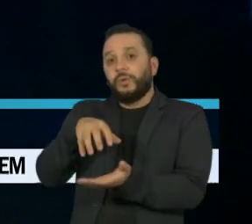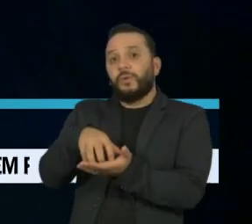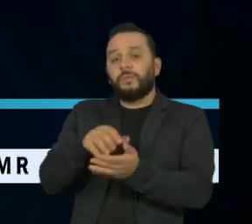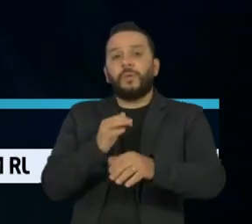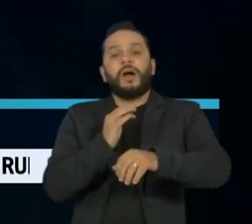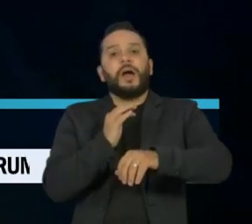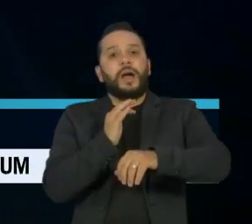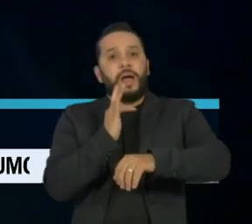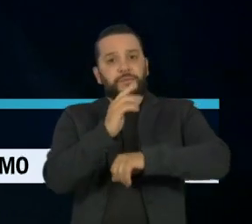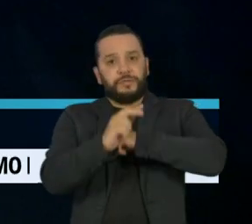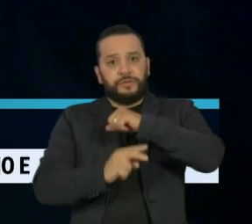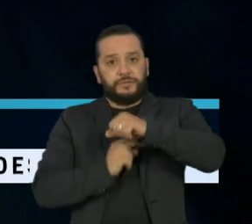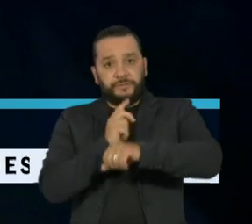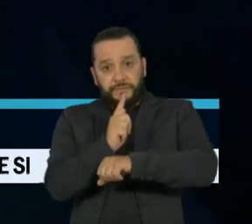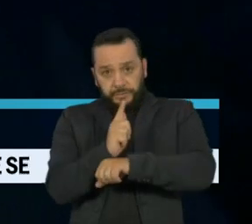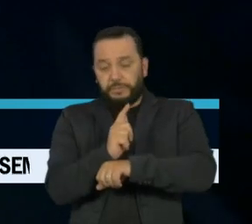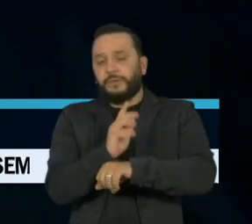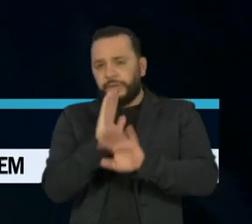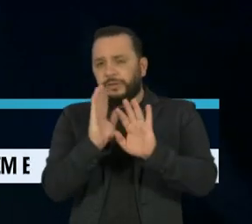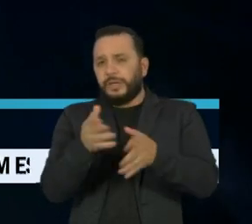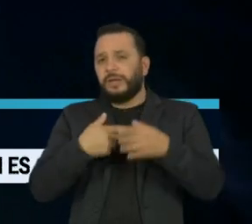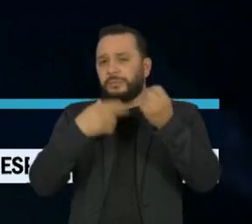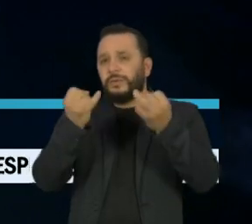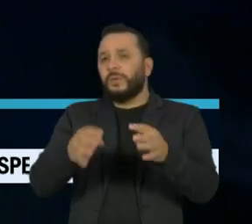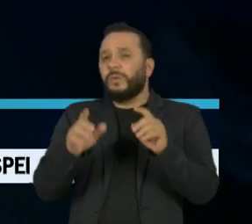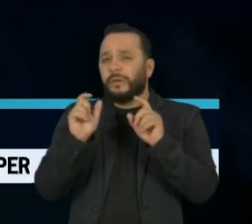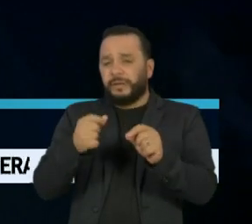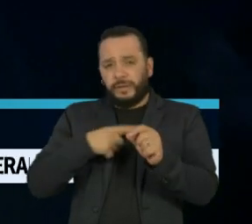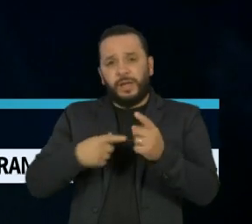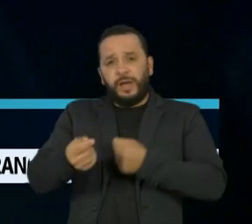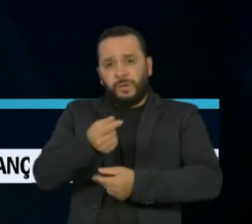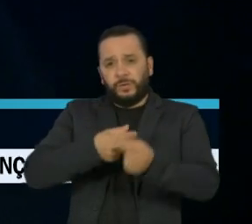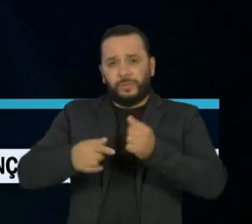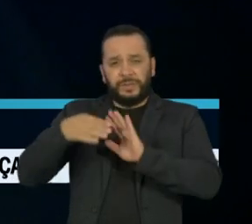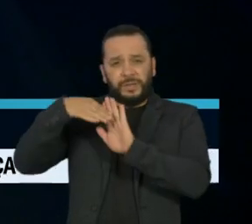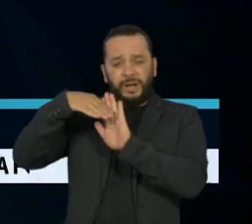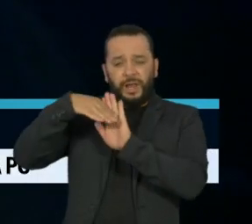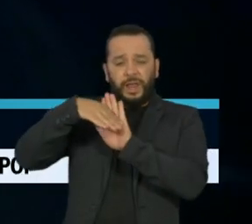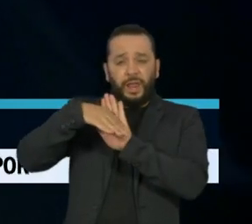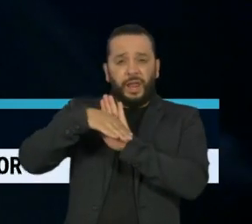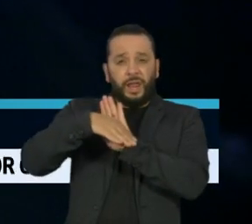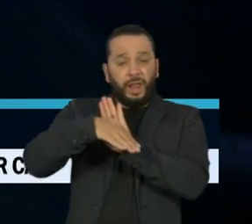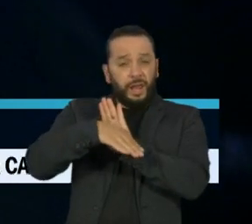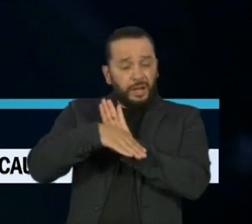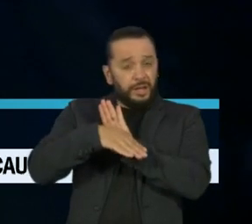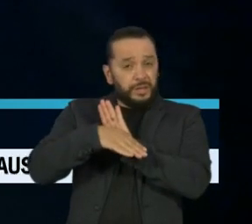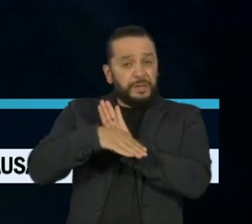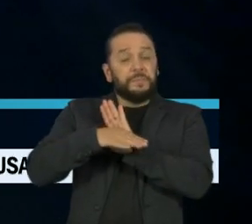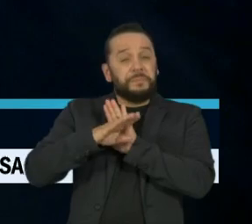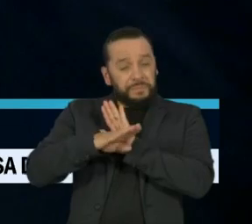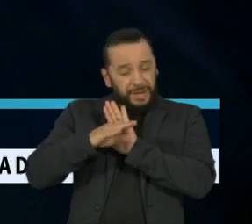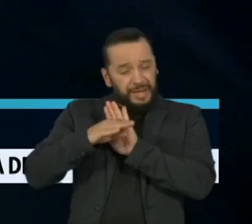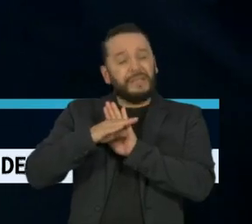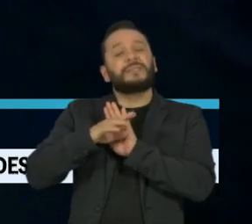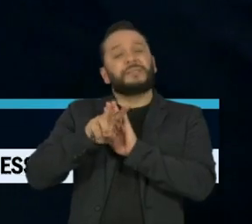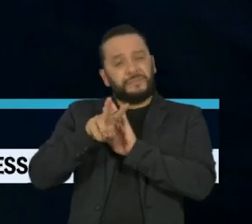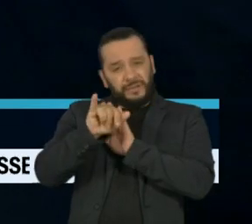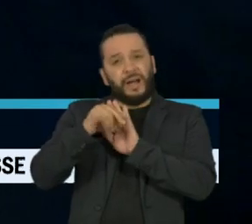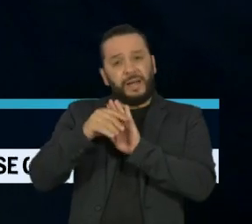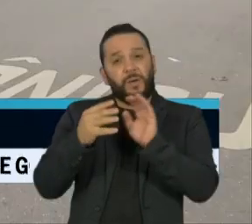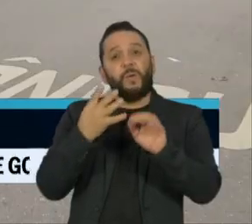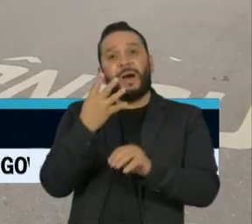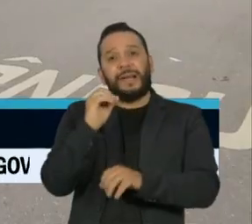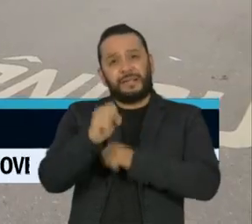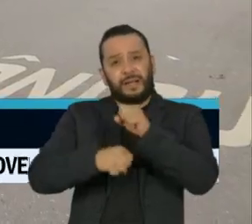Getúlio Vargas. Os economistas acreditam que a contração da economia desta vez pode ser curta, mas será a mais intensa em 40